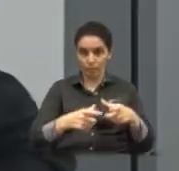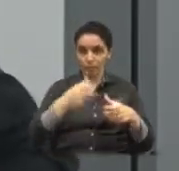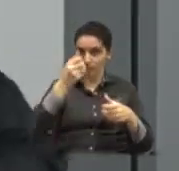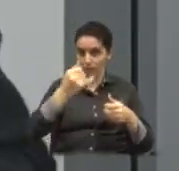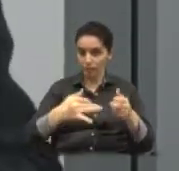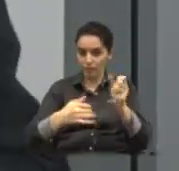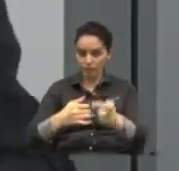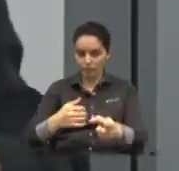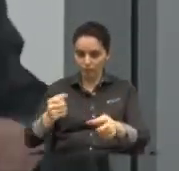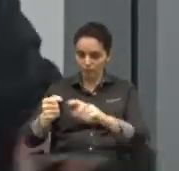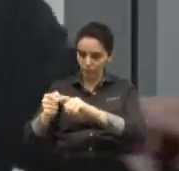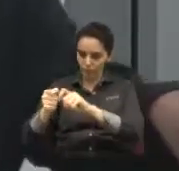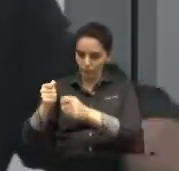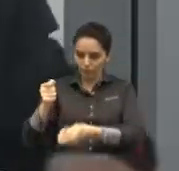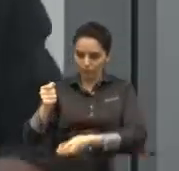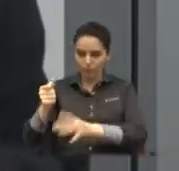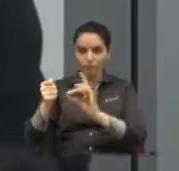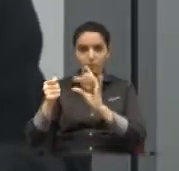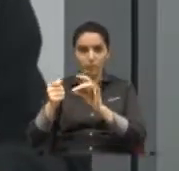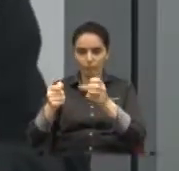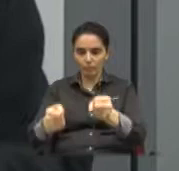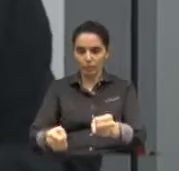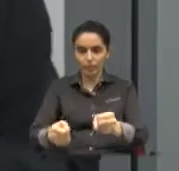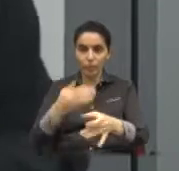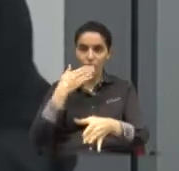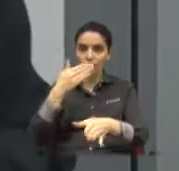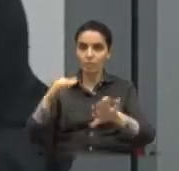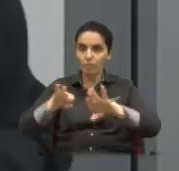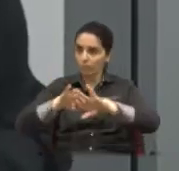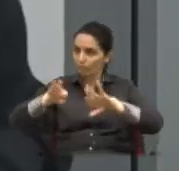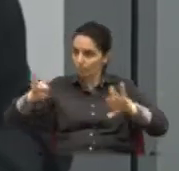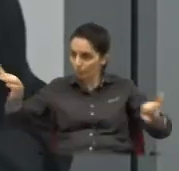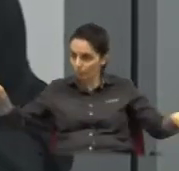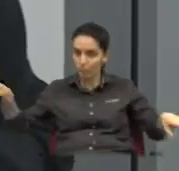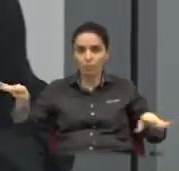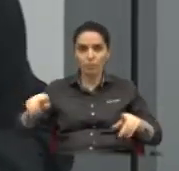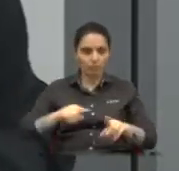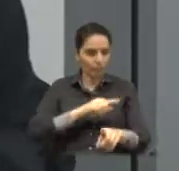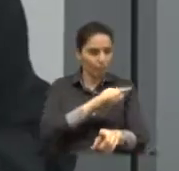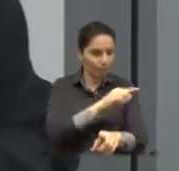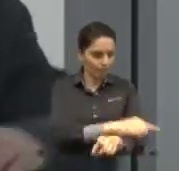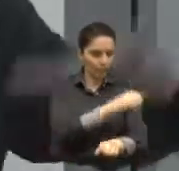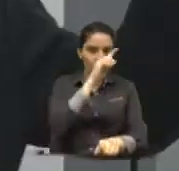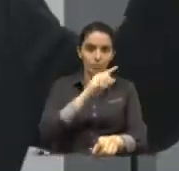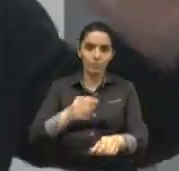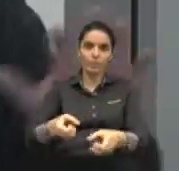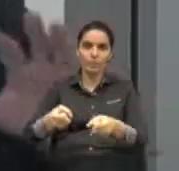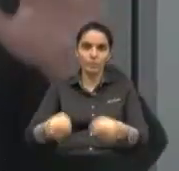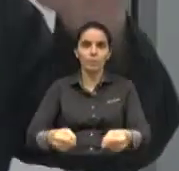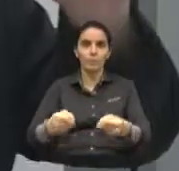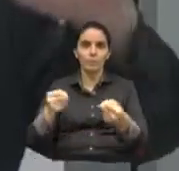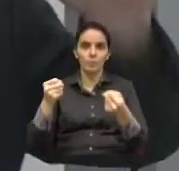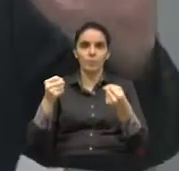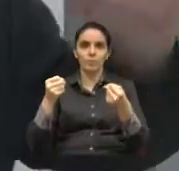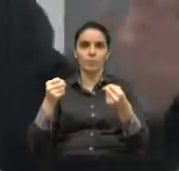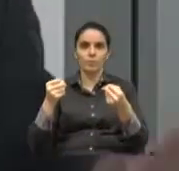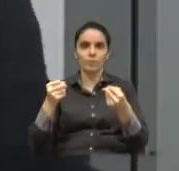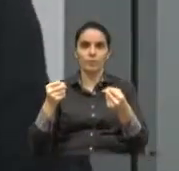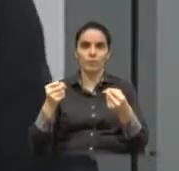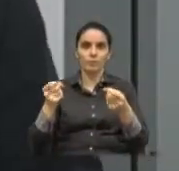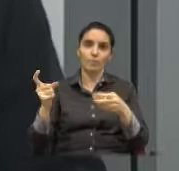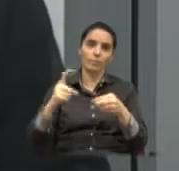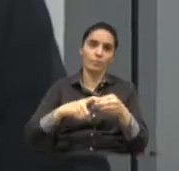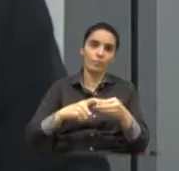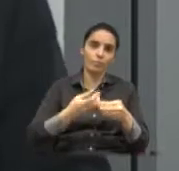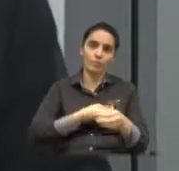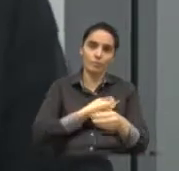a outra, ele pede para as pessoas se afastarem, e aí o senhor vai no botãozinho lá de carga, pá! E o sujeito volta à